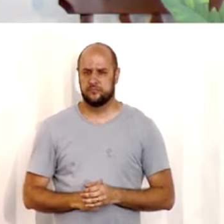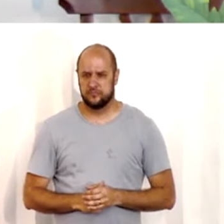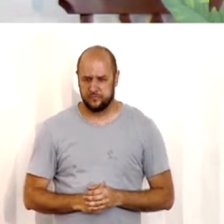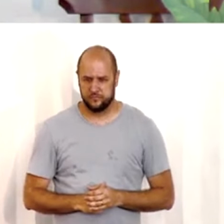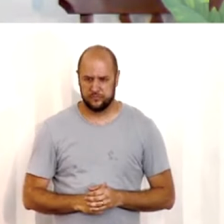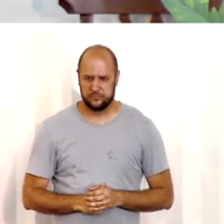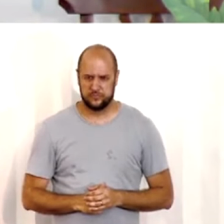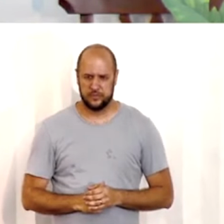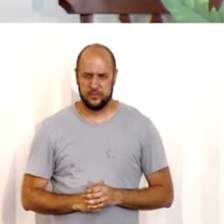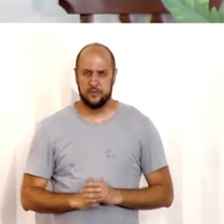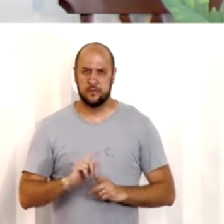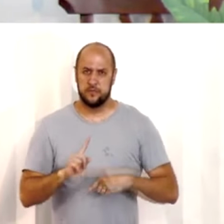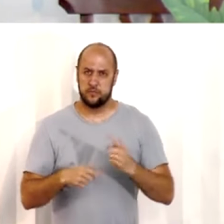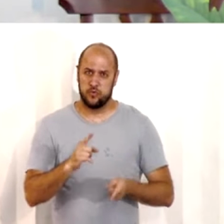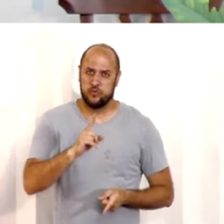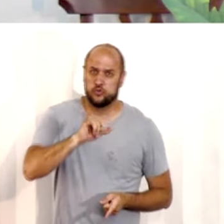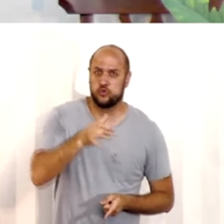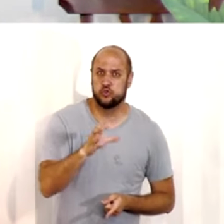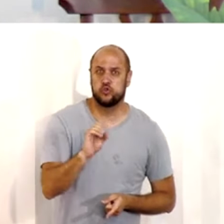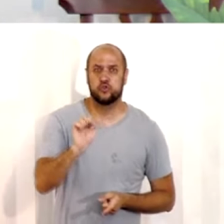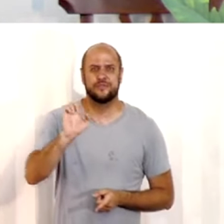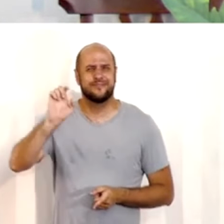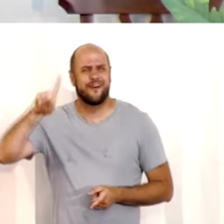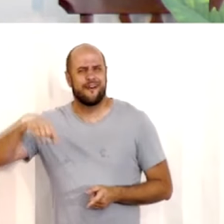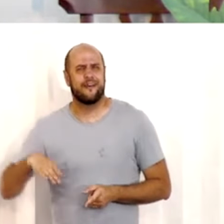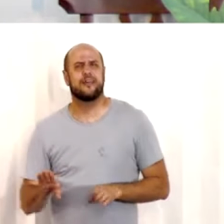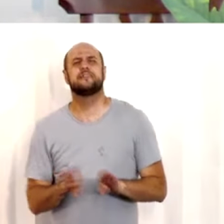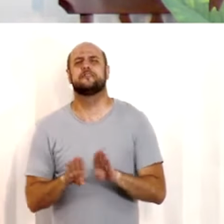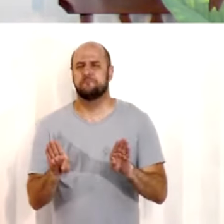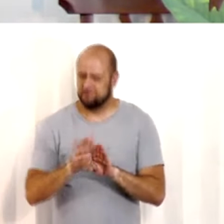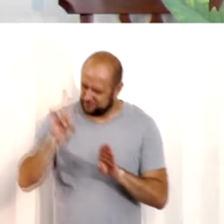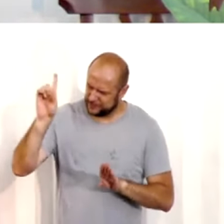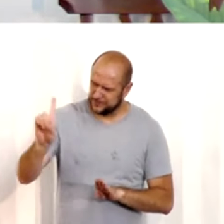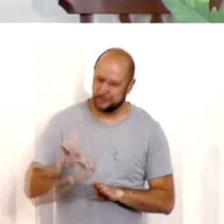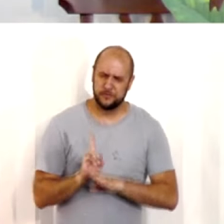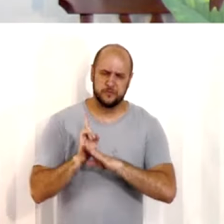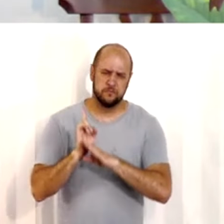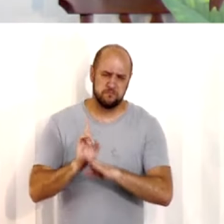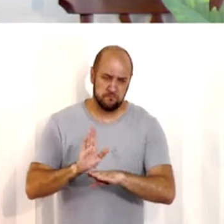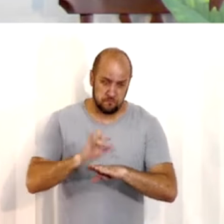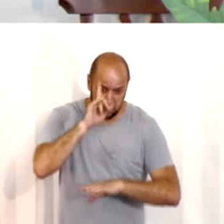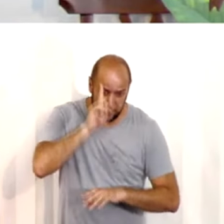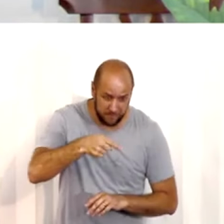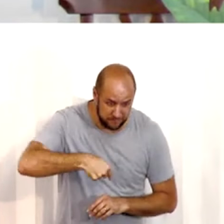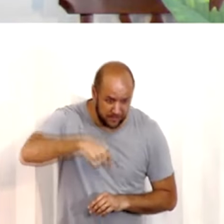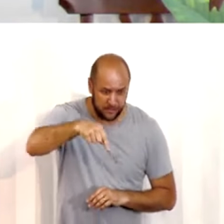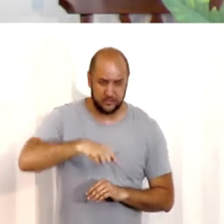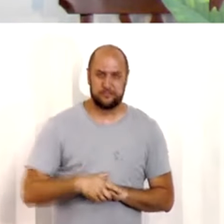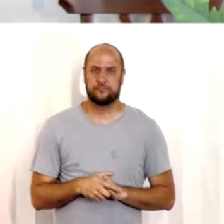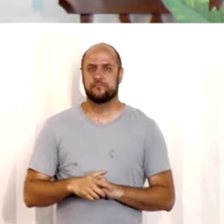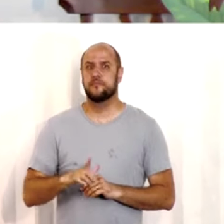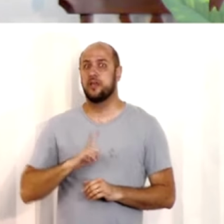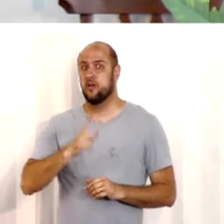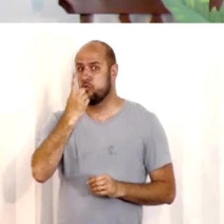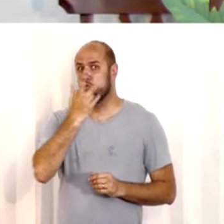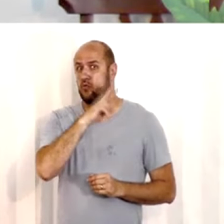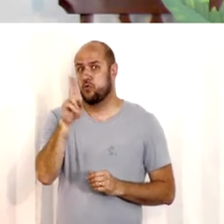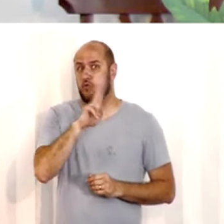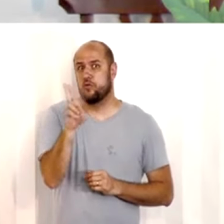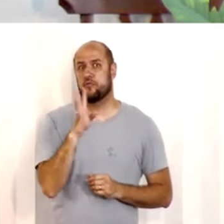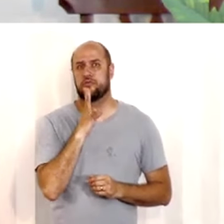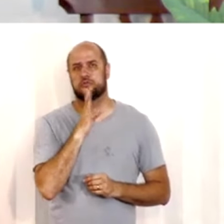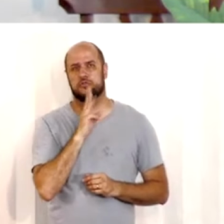da Conceição depois, quantos Deus levantou? Levantou um que tem um nome conhecido da gente aqui,